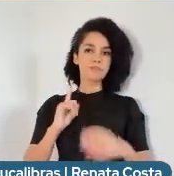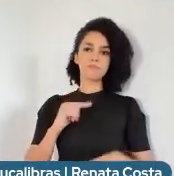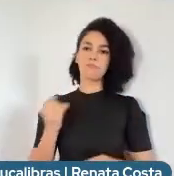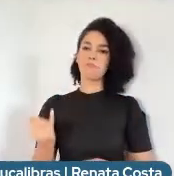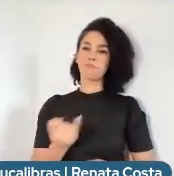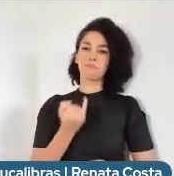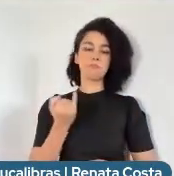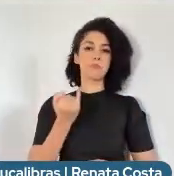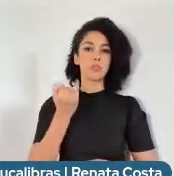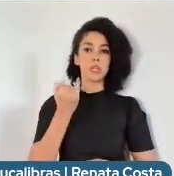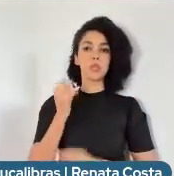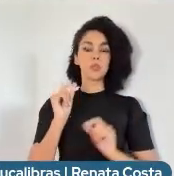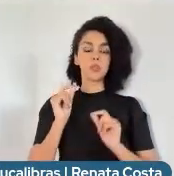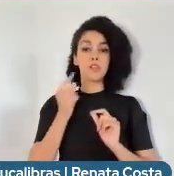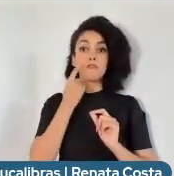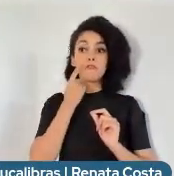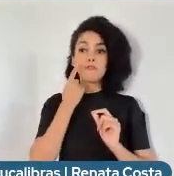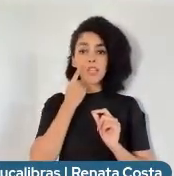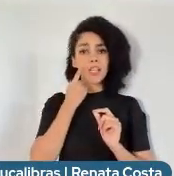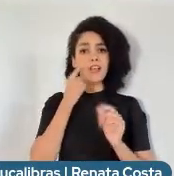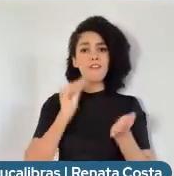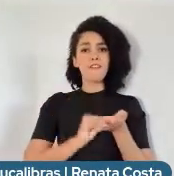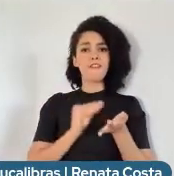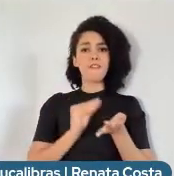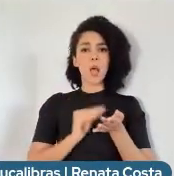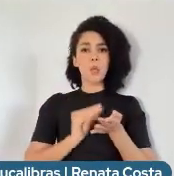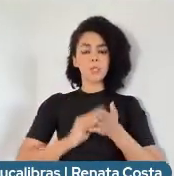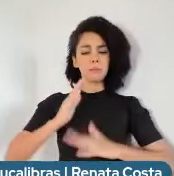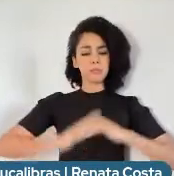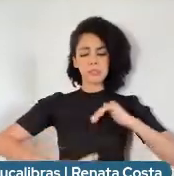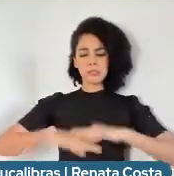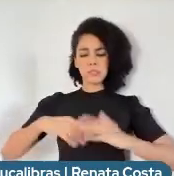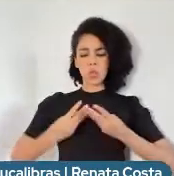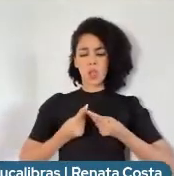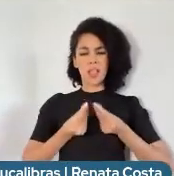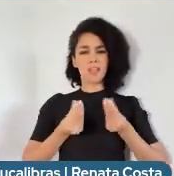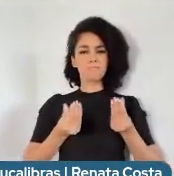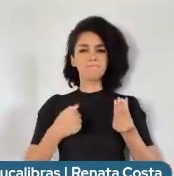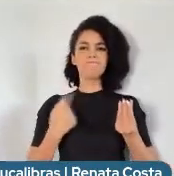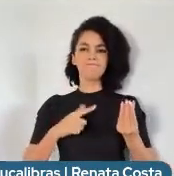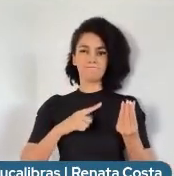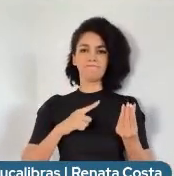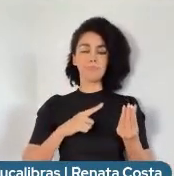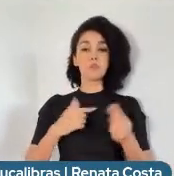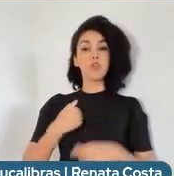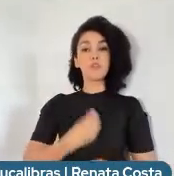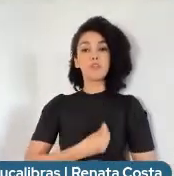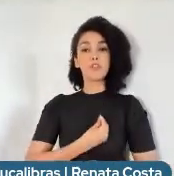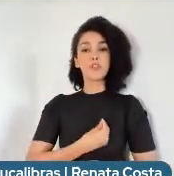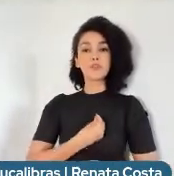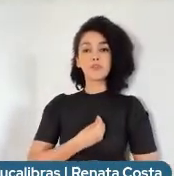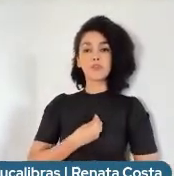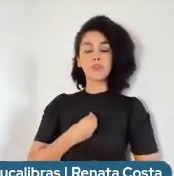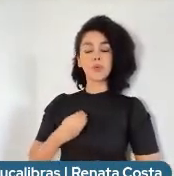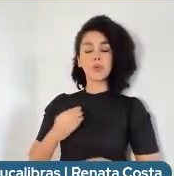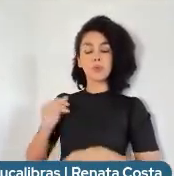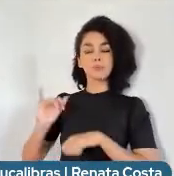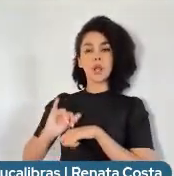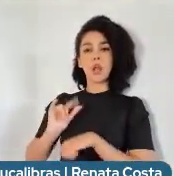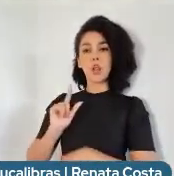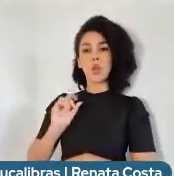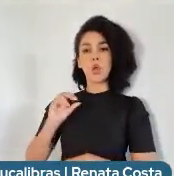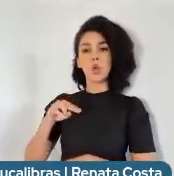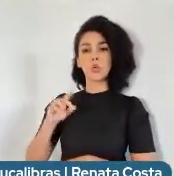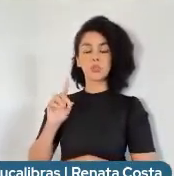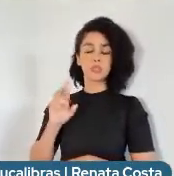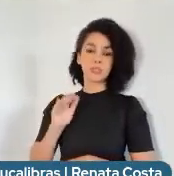de mão de obra qualificada que nós temos. Eu vivo em Londrina, mas não só em Londrina, todo o norte do Paraná, no estado